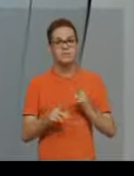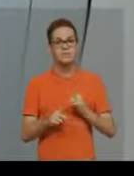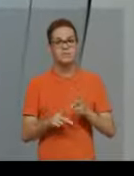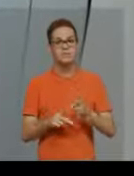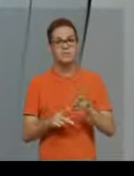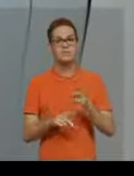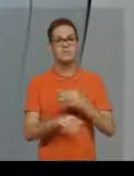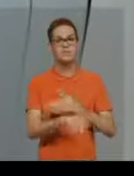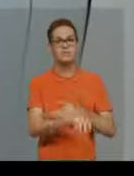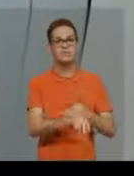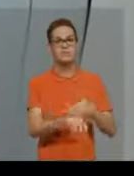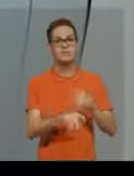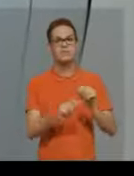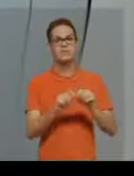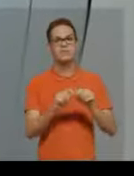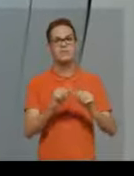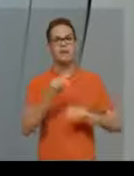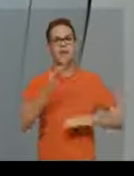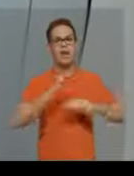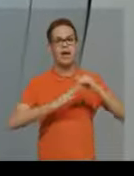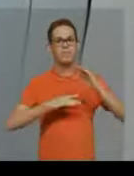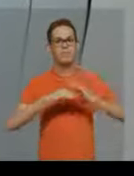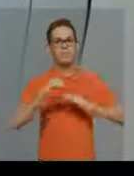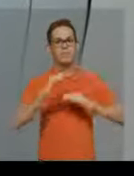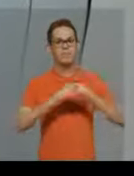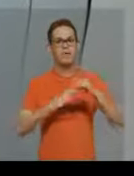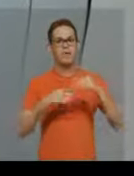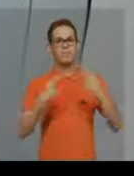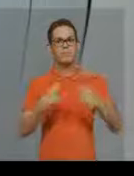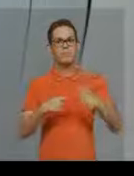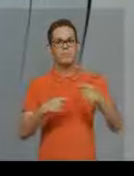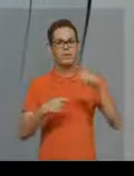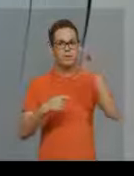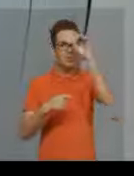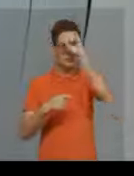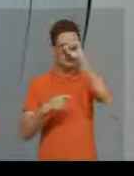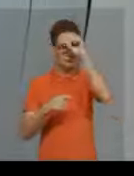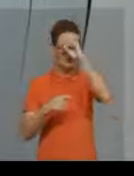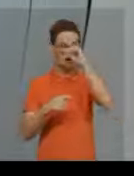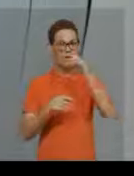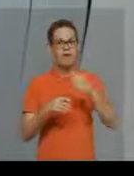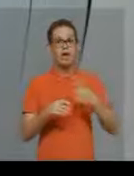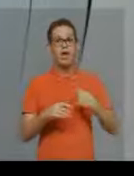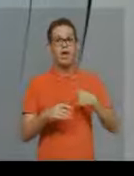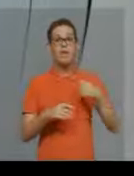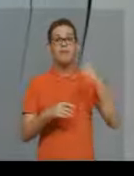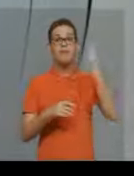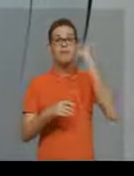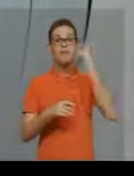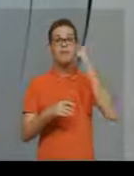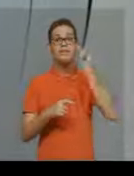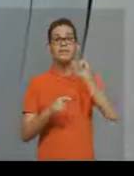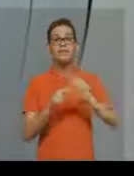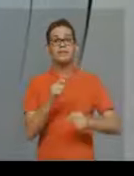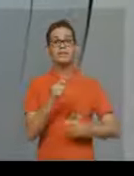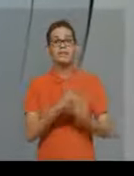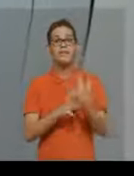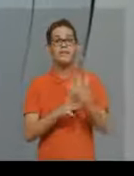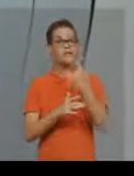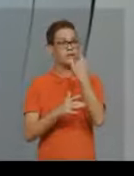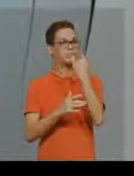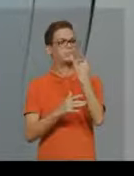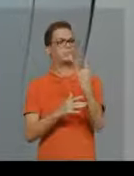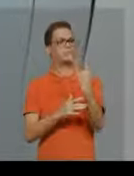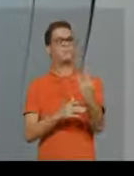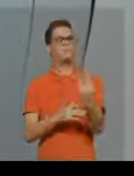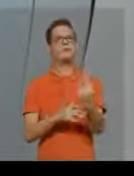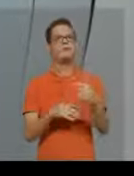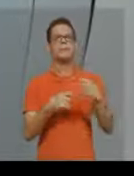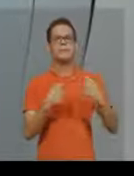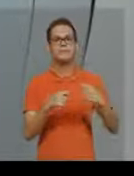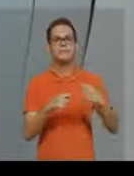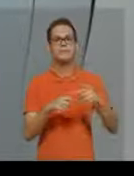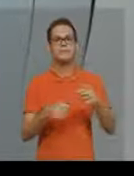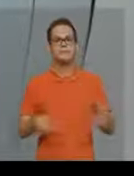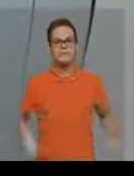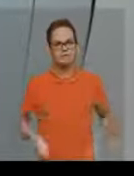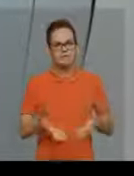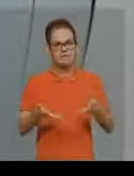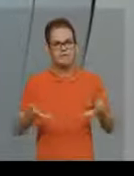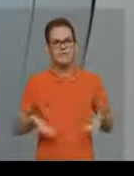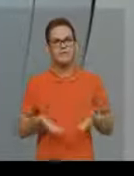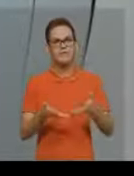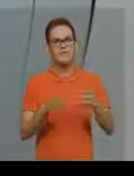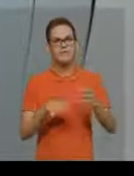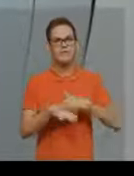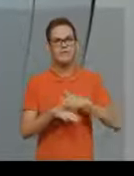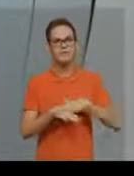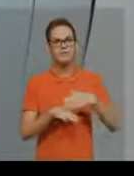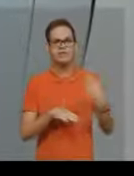né, essa habilidade tal que o aluno precisa aprender. Eu penso muito em criar interesse para puxar o aluno para qualquer sentido. Na